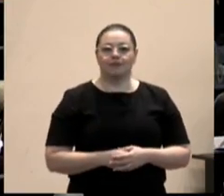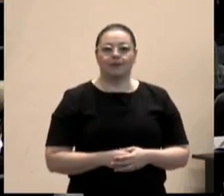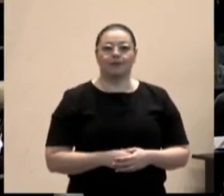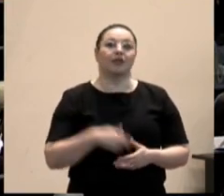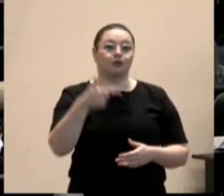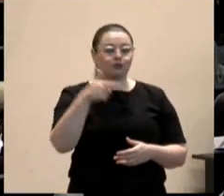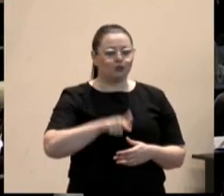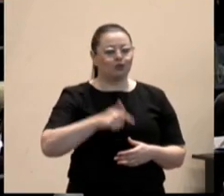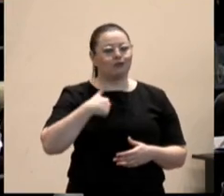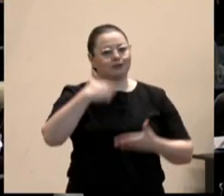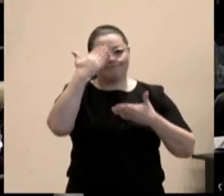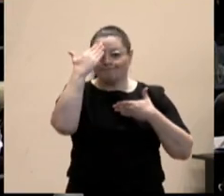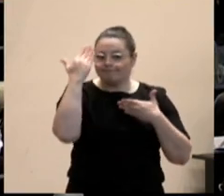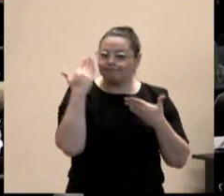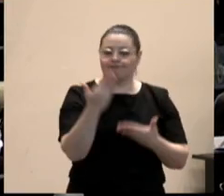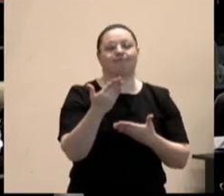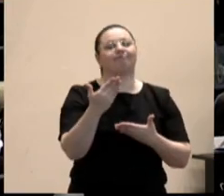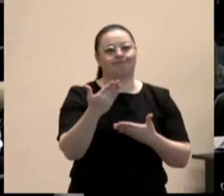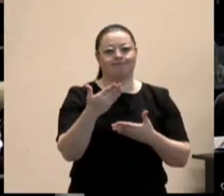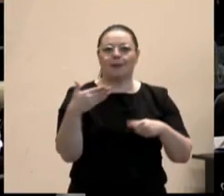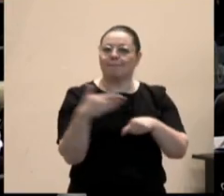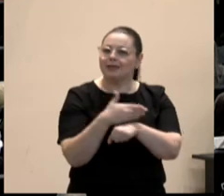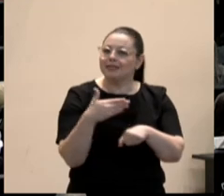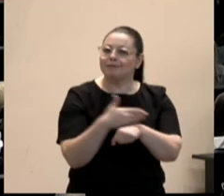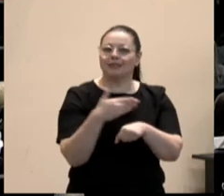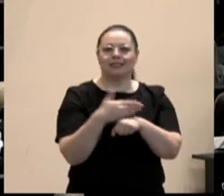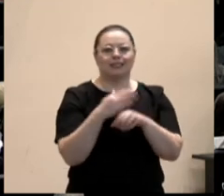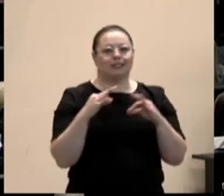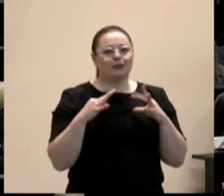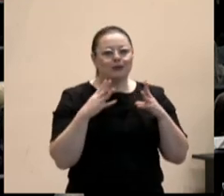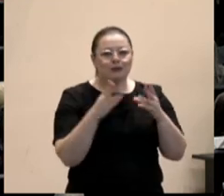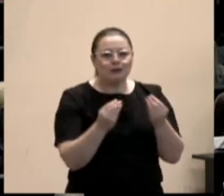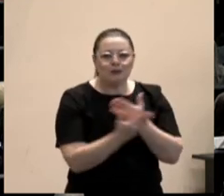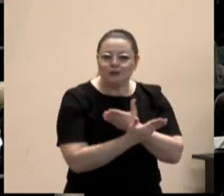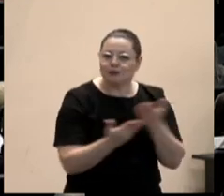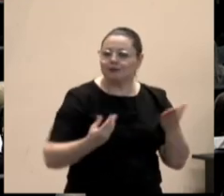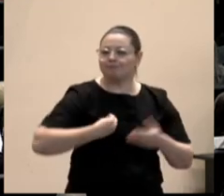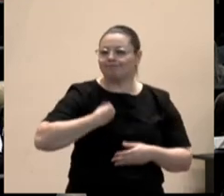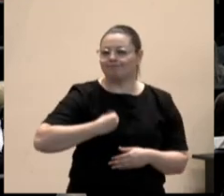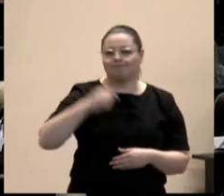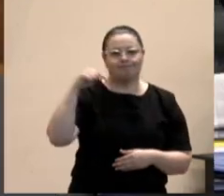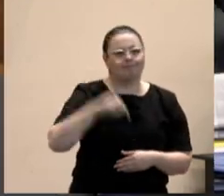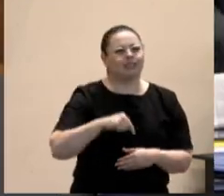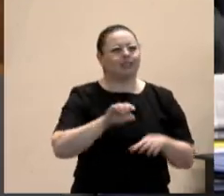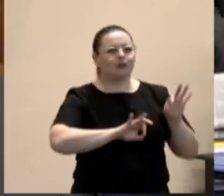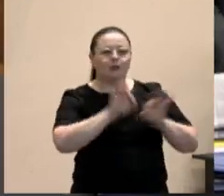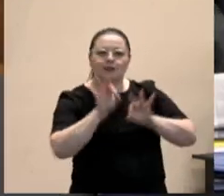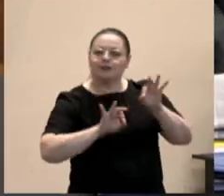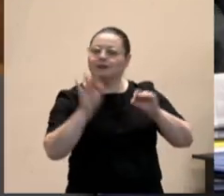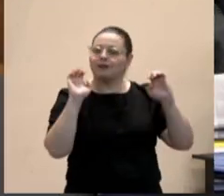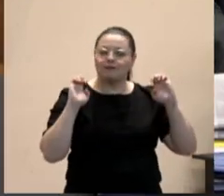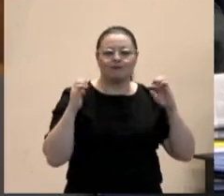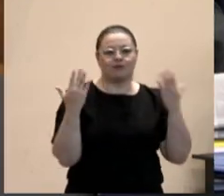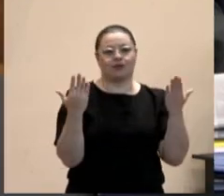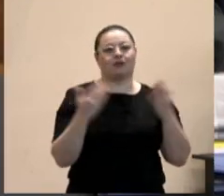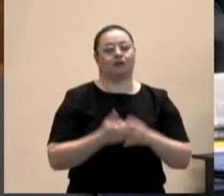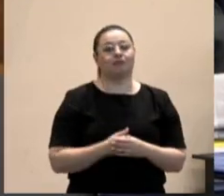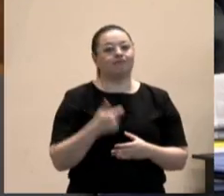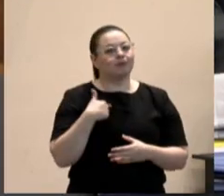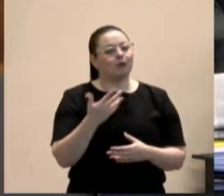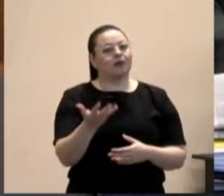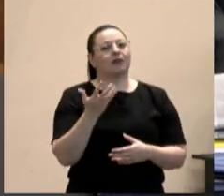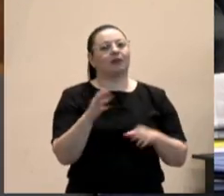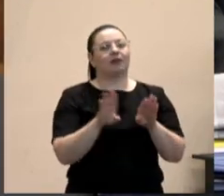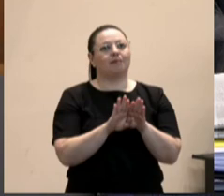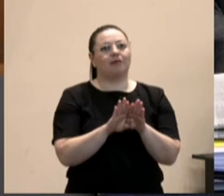vez, agradeço a participação de todos, a presença dos colegas, a organização do evento. Né? Eu queria, antes de